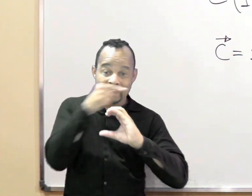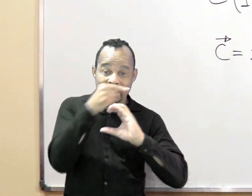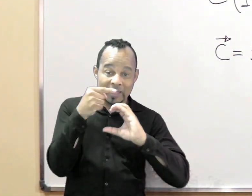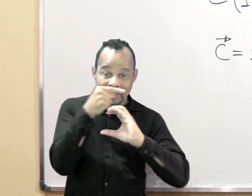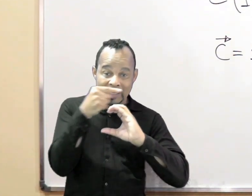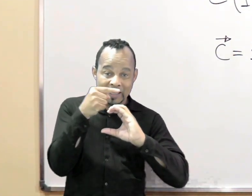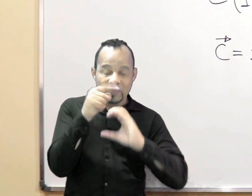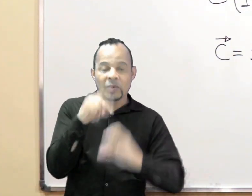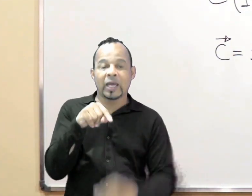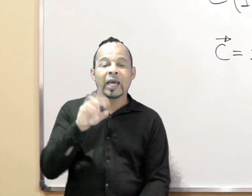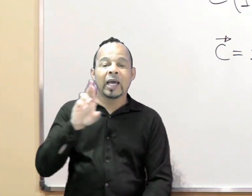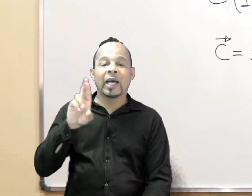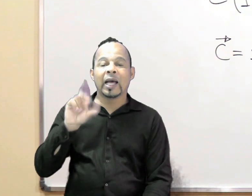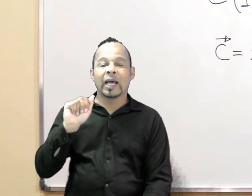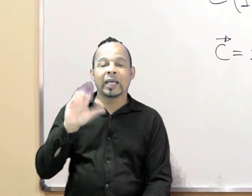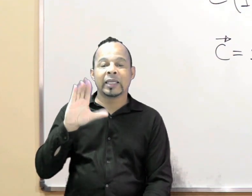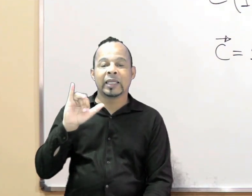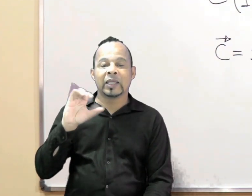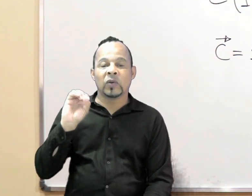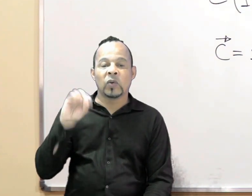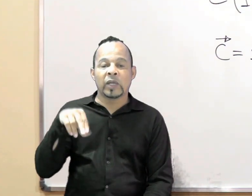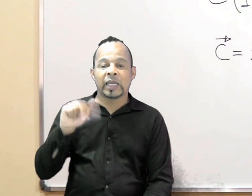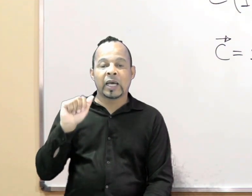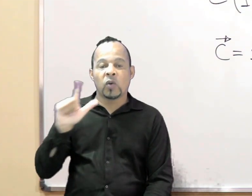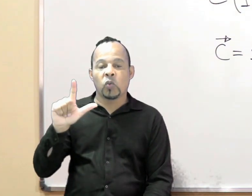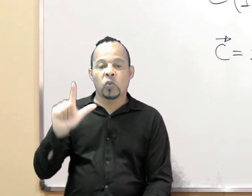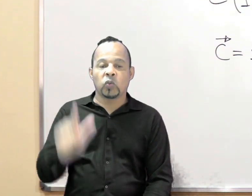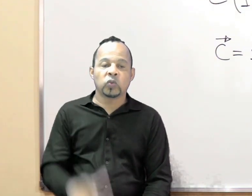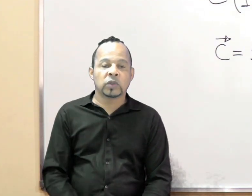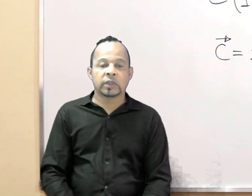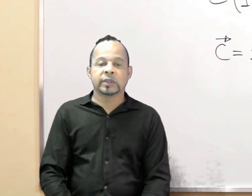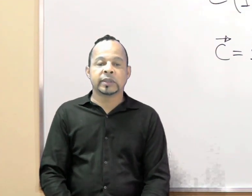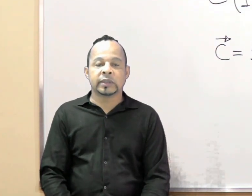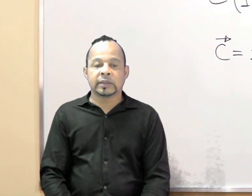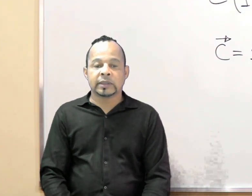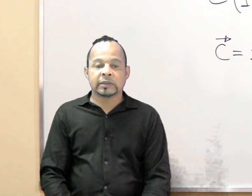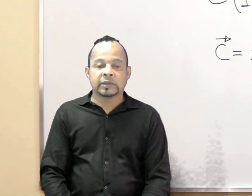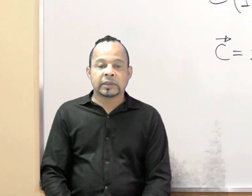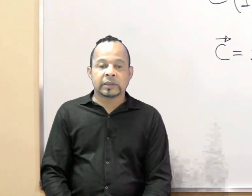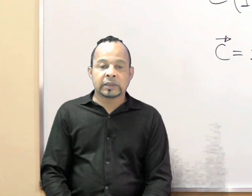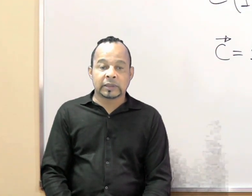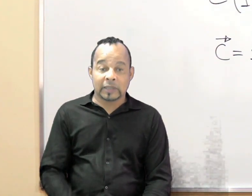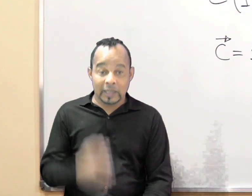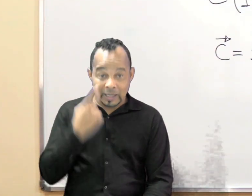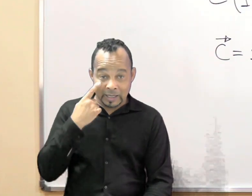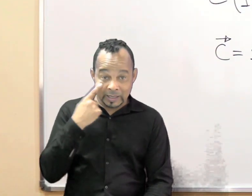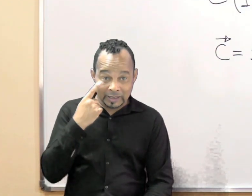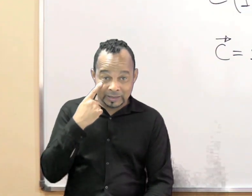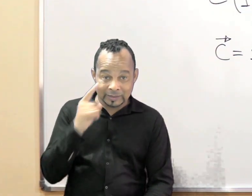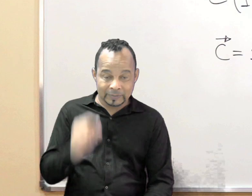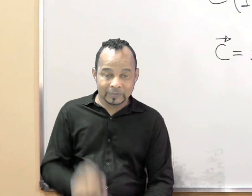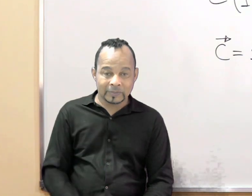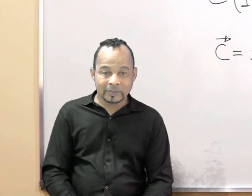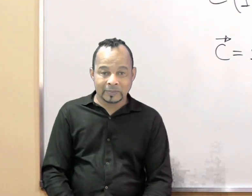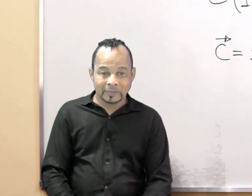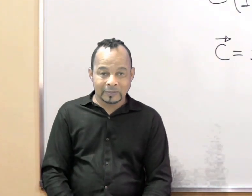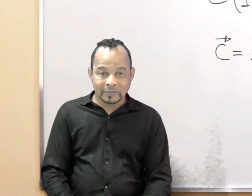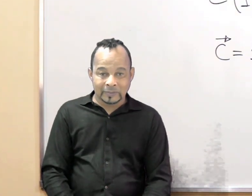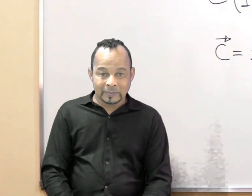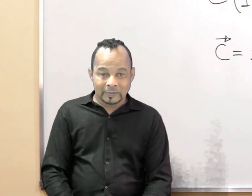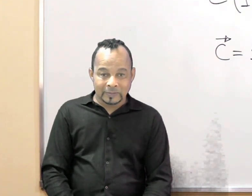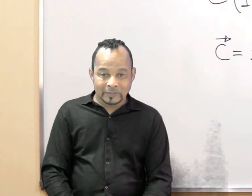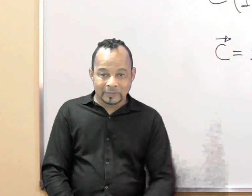na forma racional, ou seja, 12 sobre 10, quando sendo a primeira